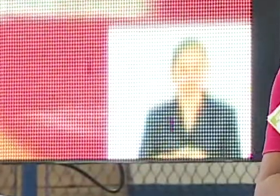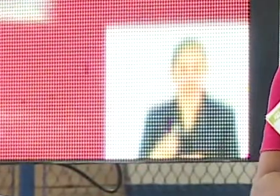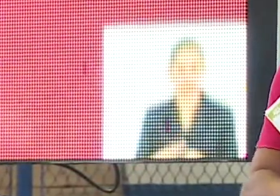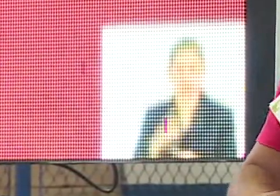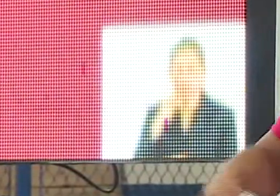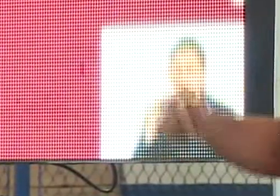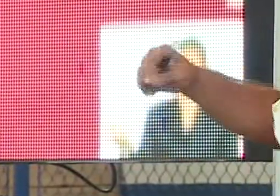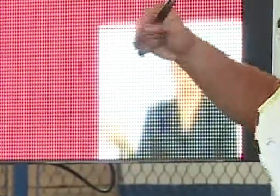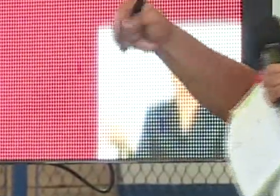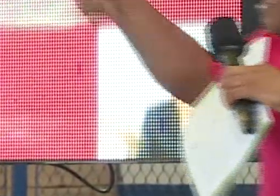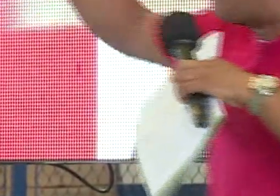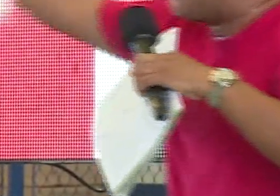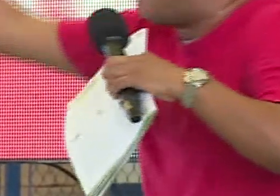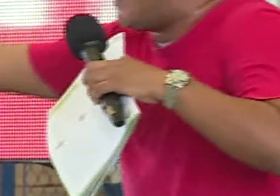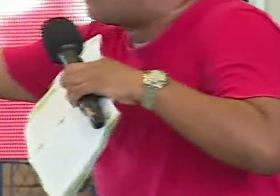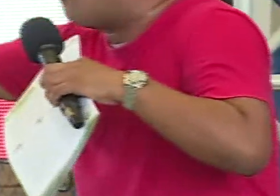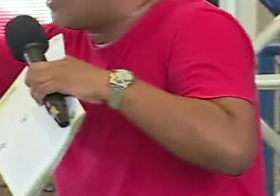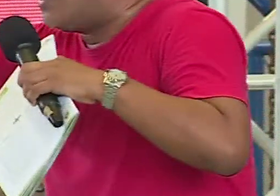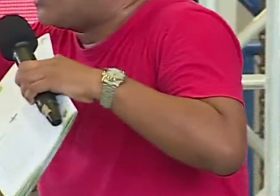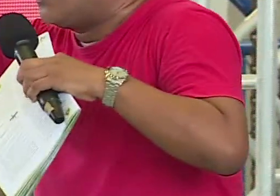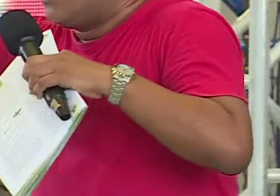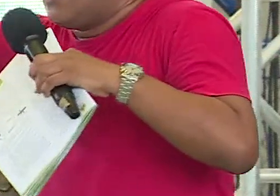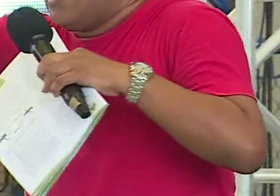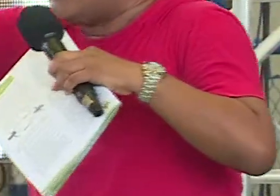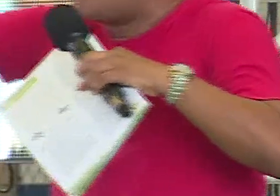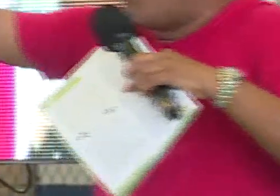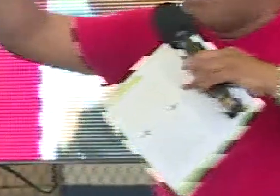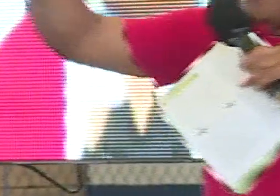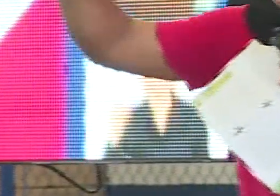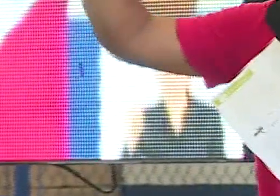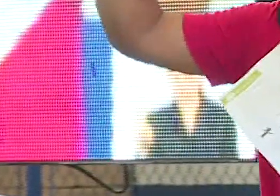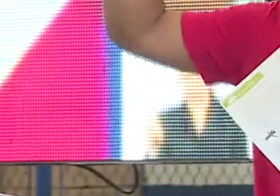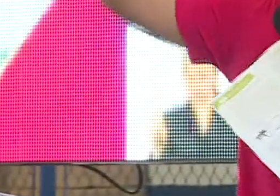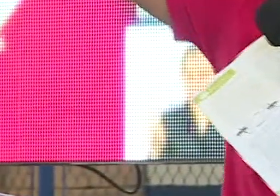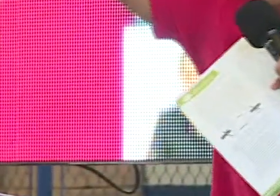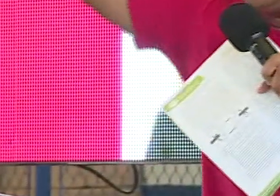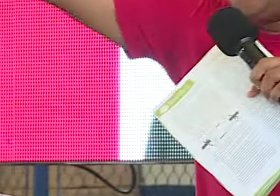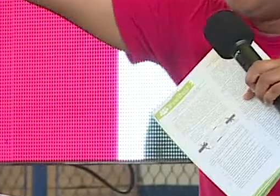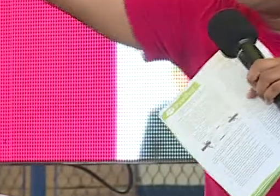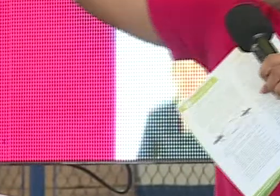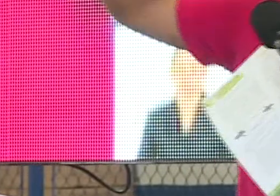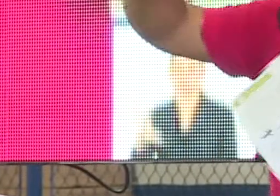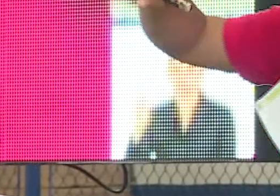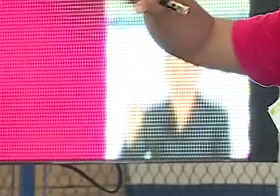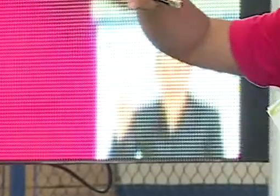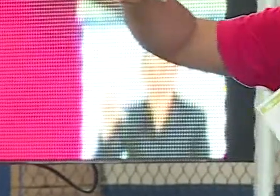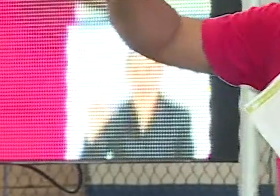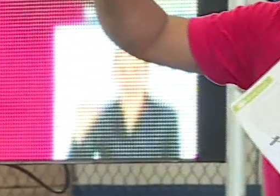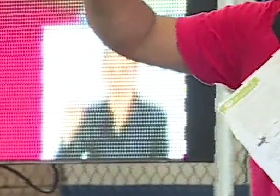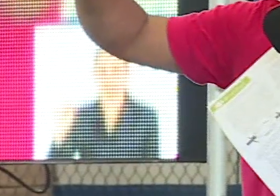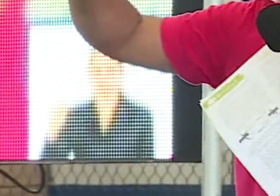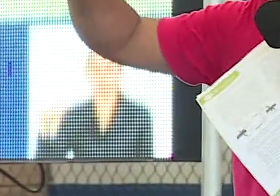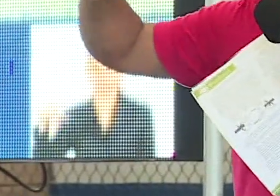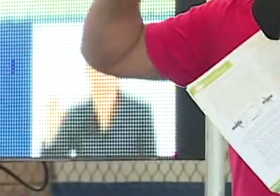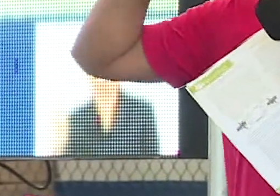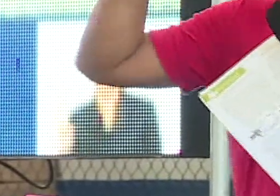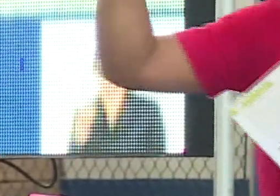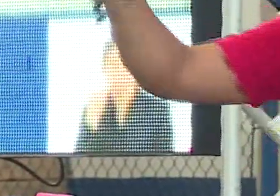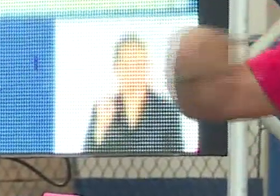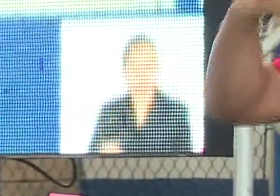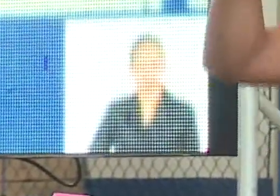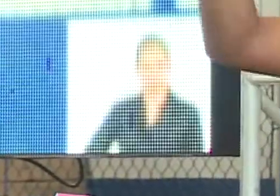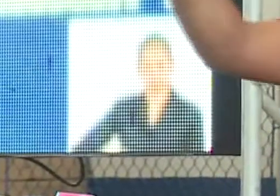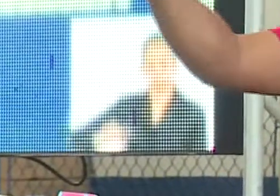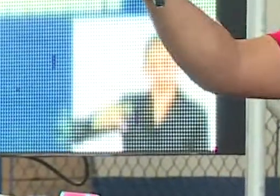Colisão. Se eu aumento a temperatura, as moléculas ficam mais excitadas ou menos excitadas? Se